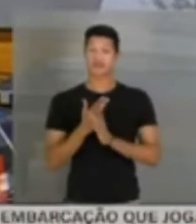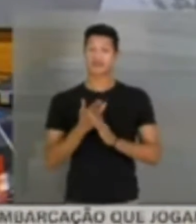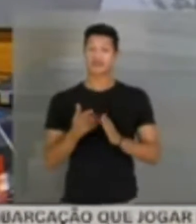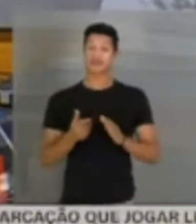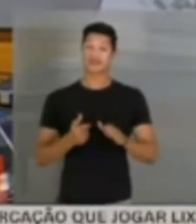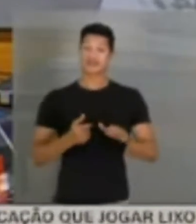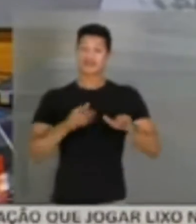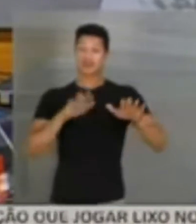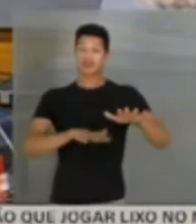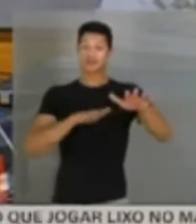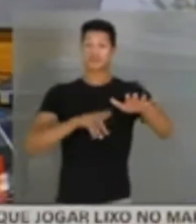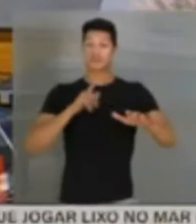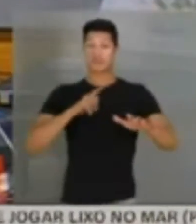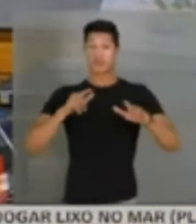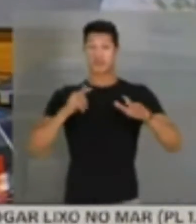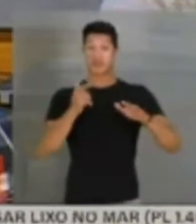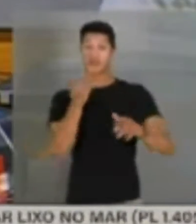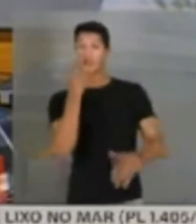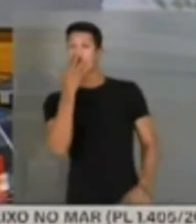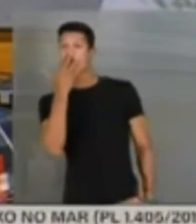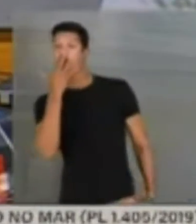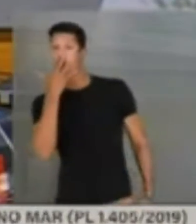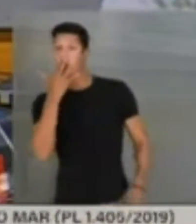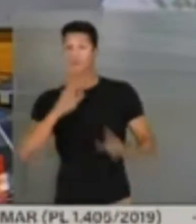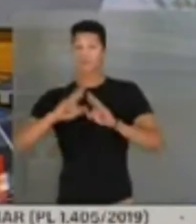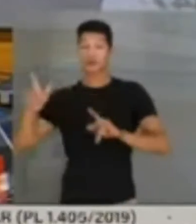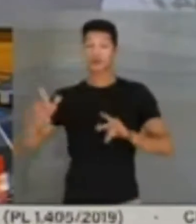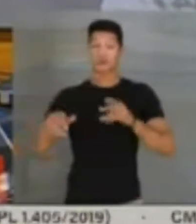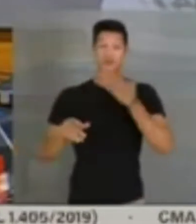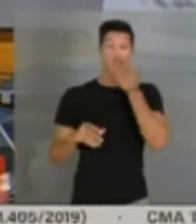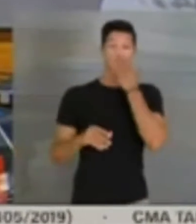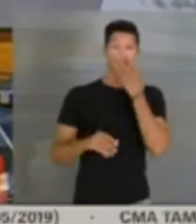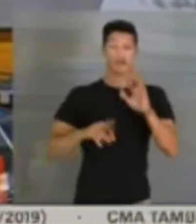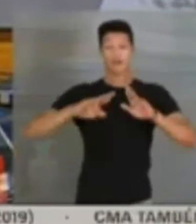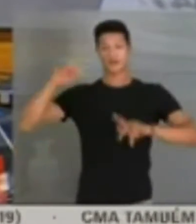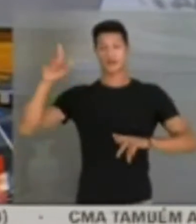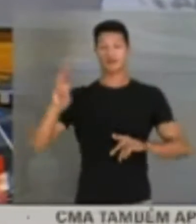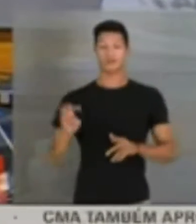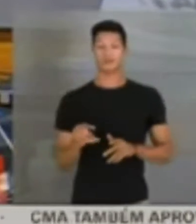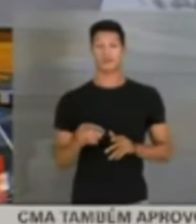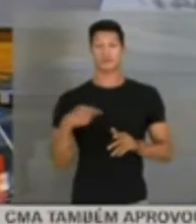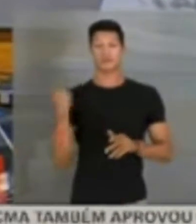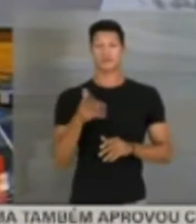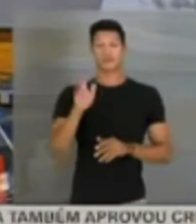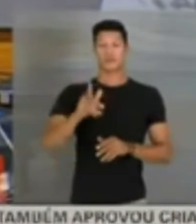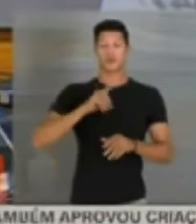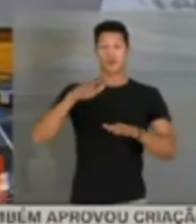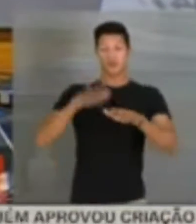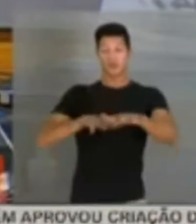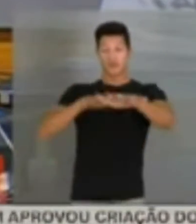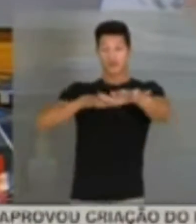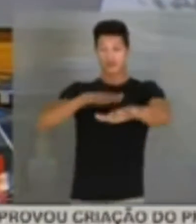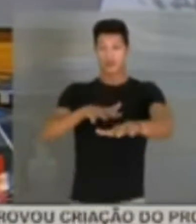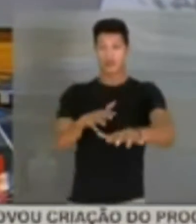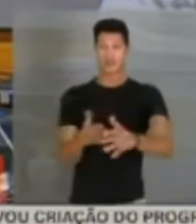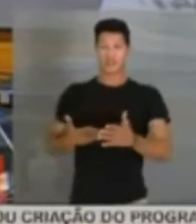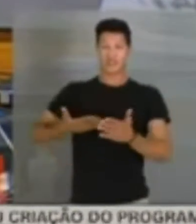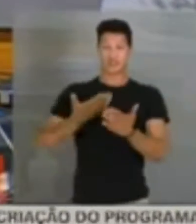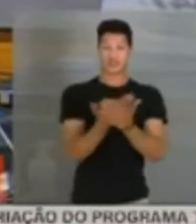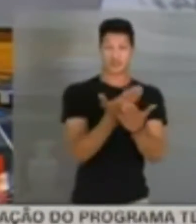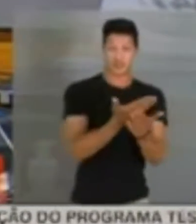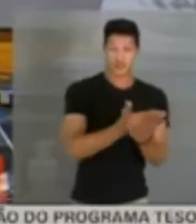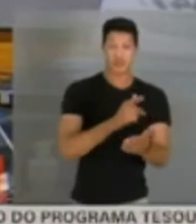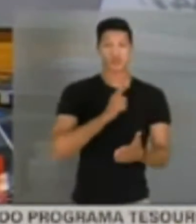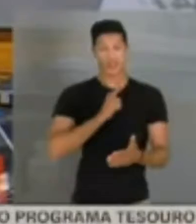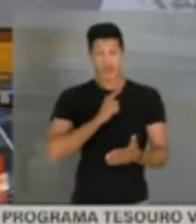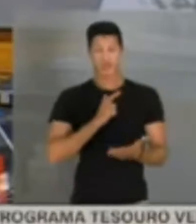As manifestações têm colorações diferentes a depender dos tempos. Nós já tivemos manifestações estudantis,